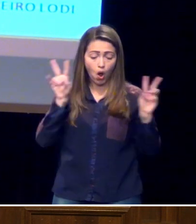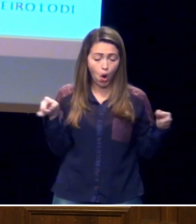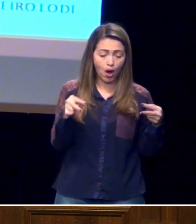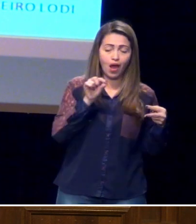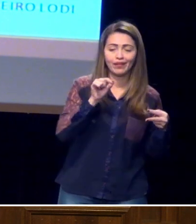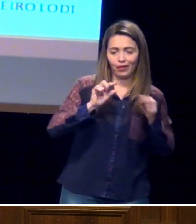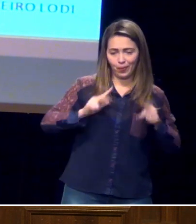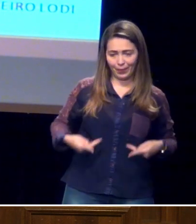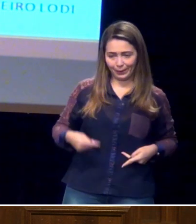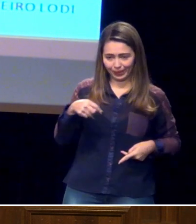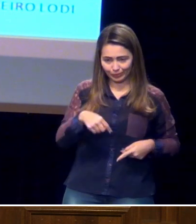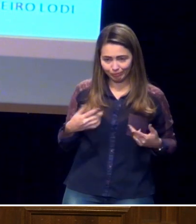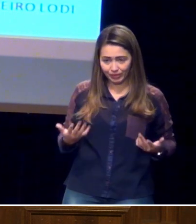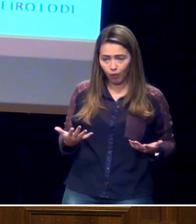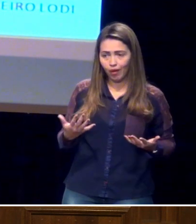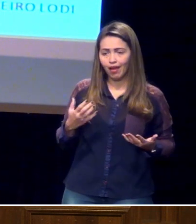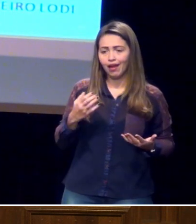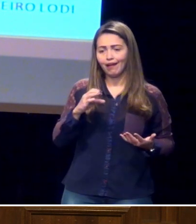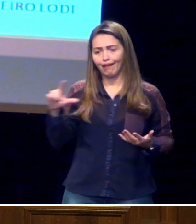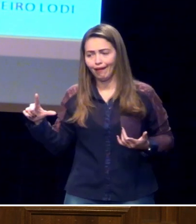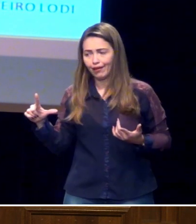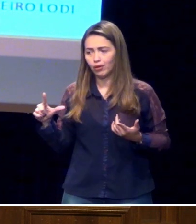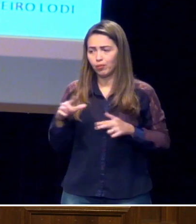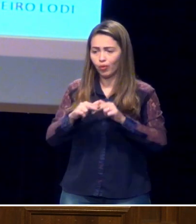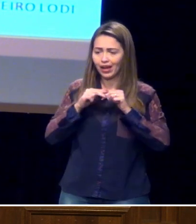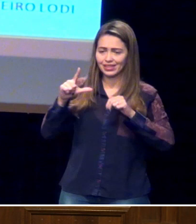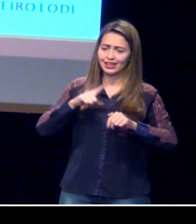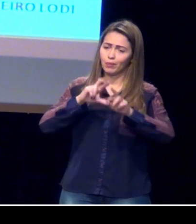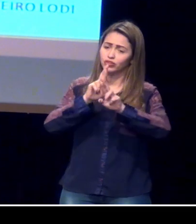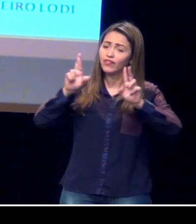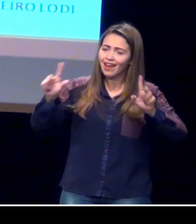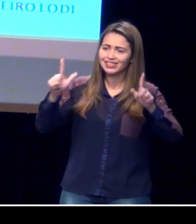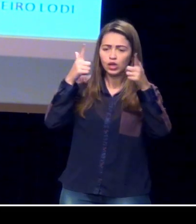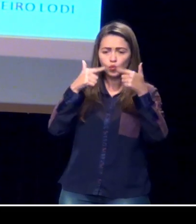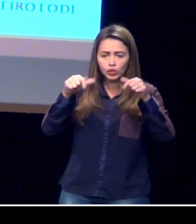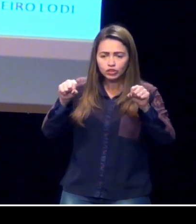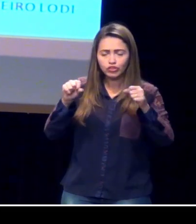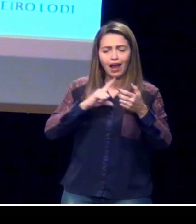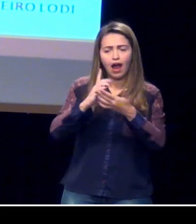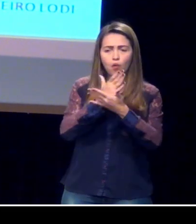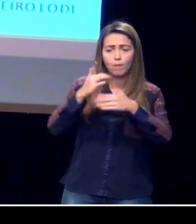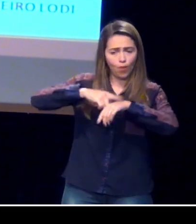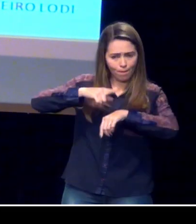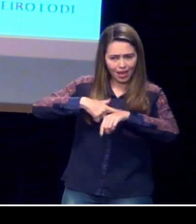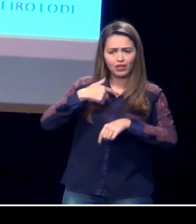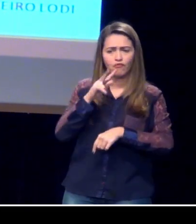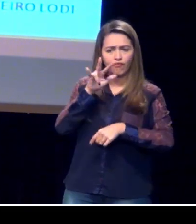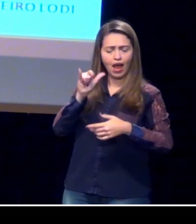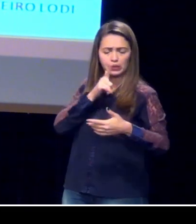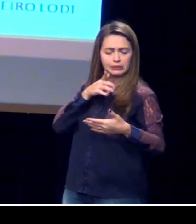o humano. Lógico que, pela diferença linguística, Em alguns pontos, eu vou fazer